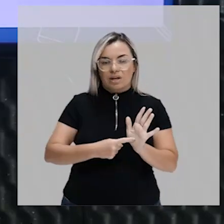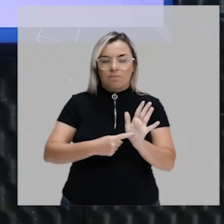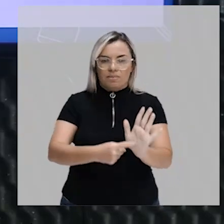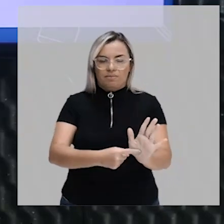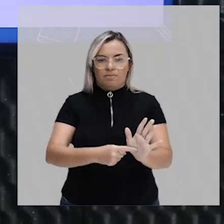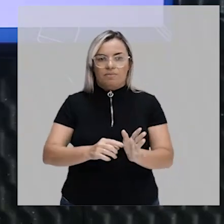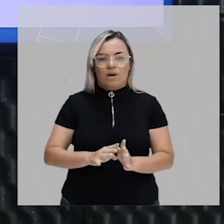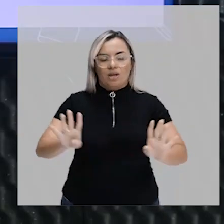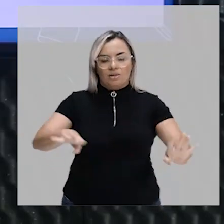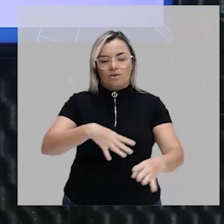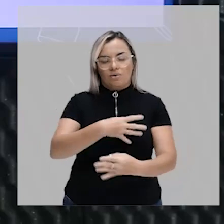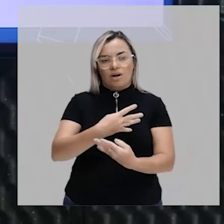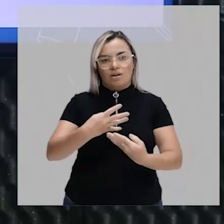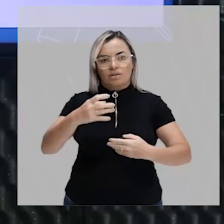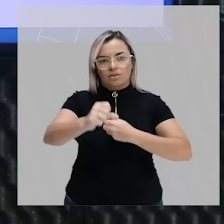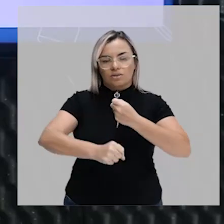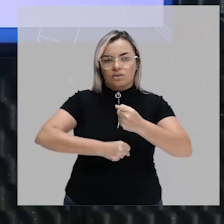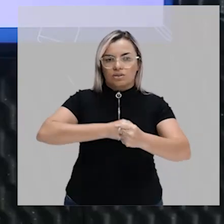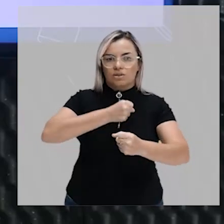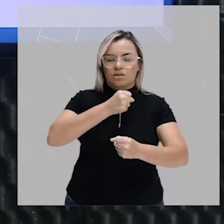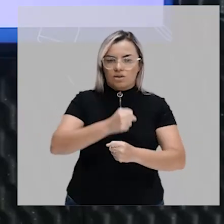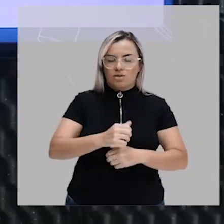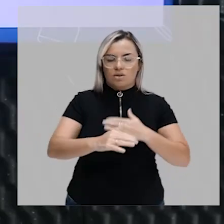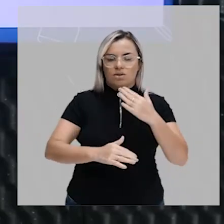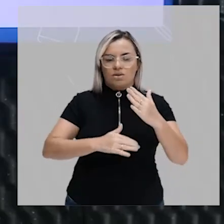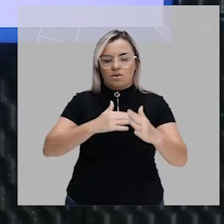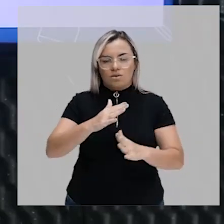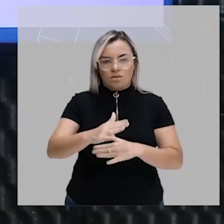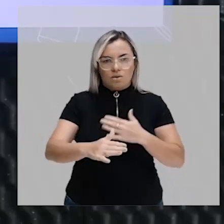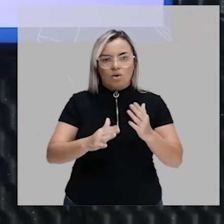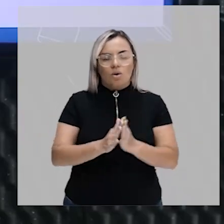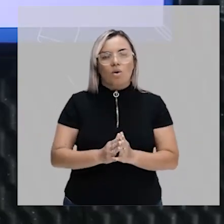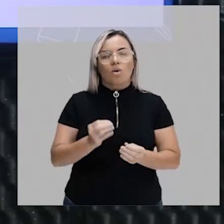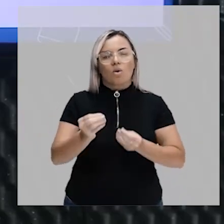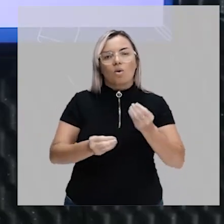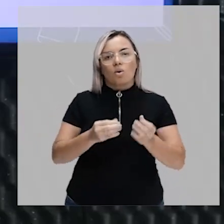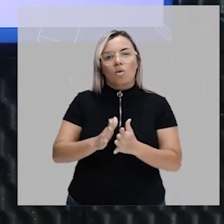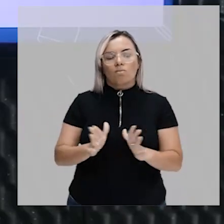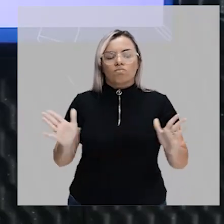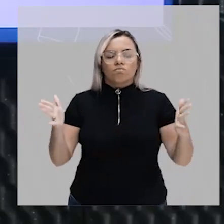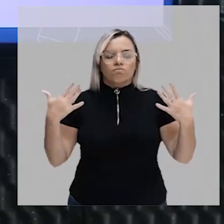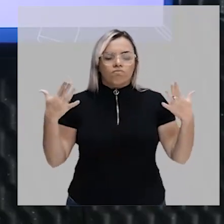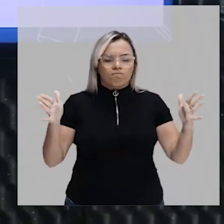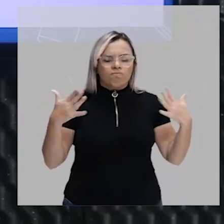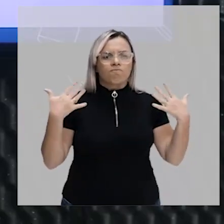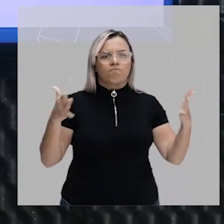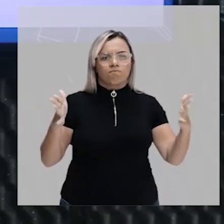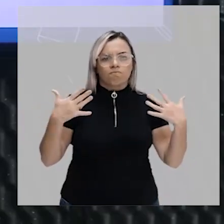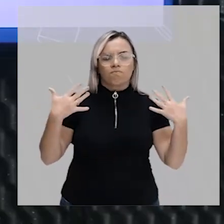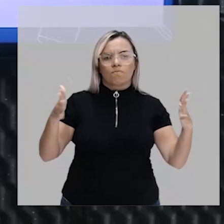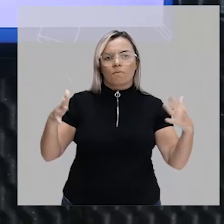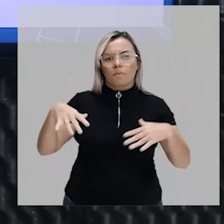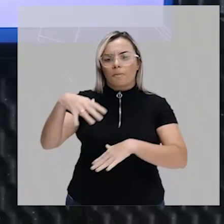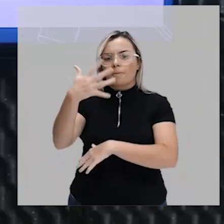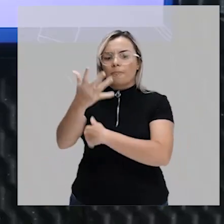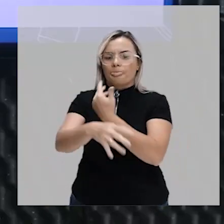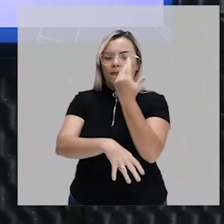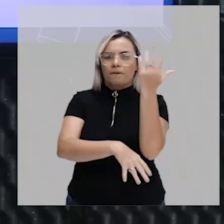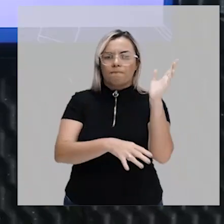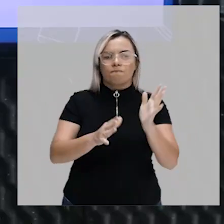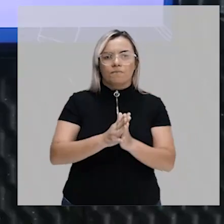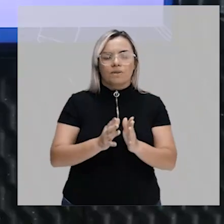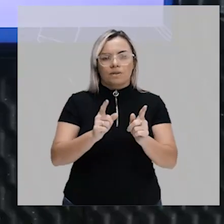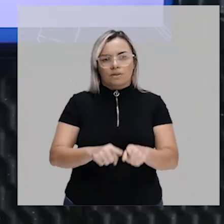ano bem desenvolvidas. O verão quente, onde tu tem as árvores, né, desabrochando ali, grande porte. Tu tem o outono,